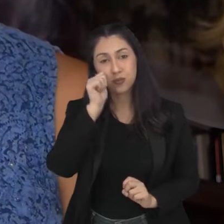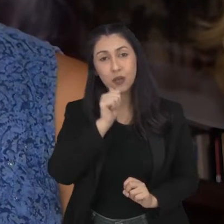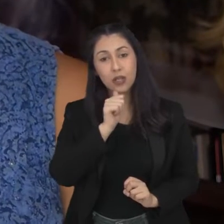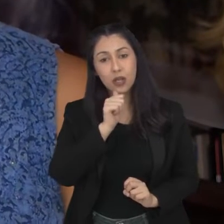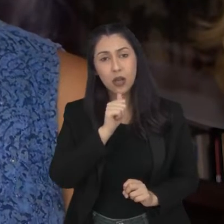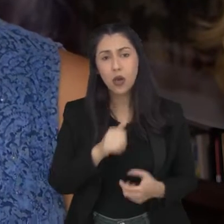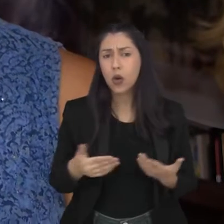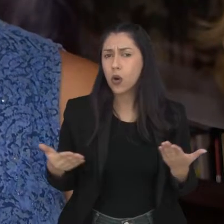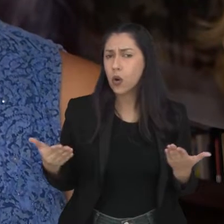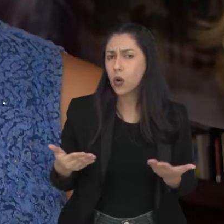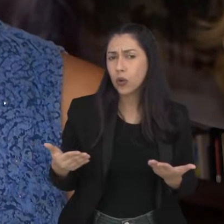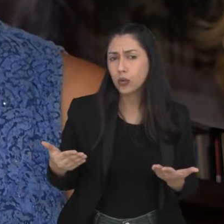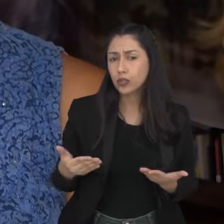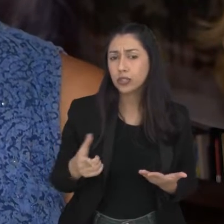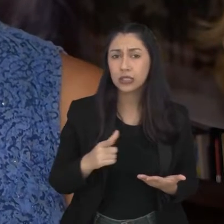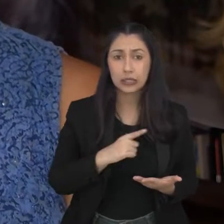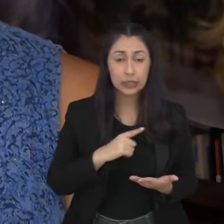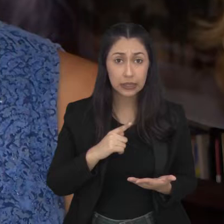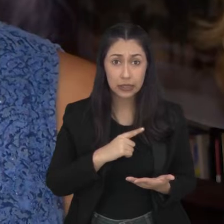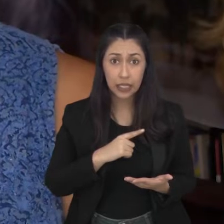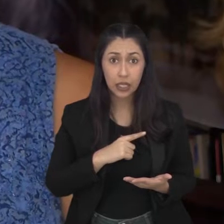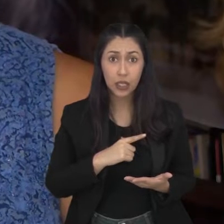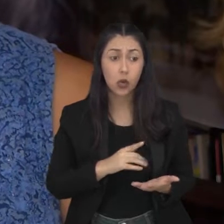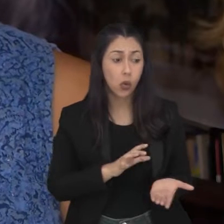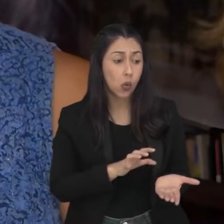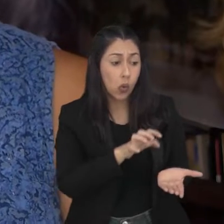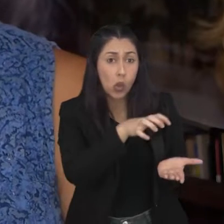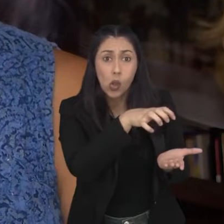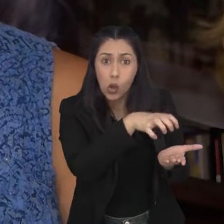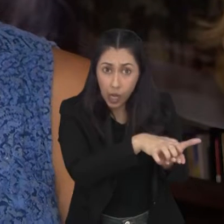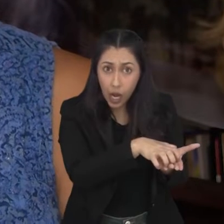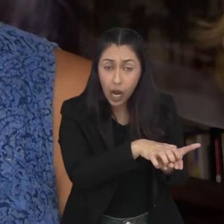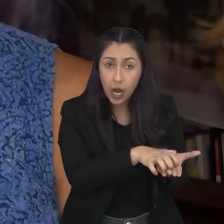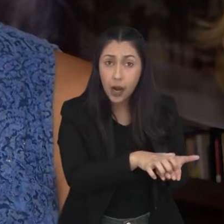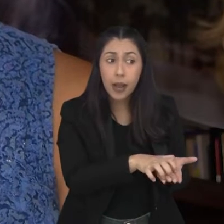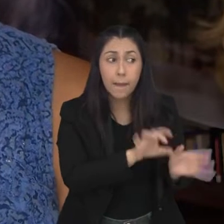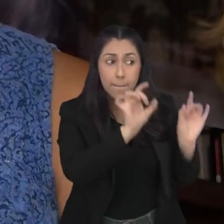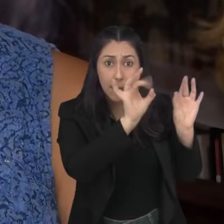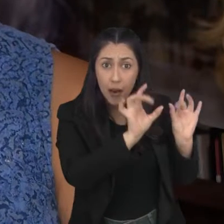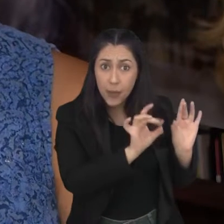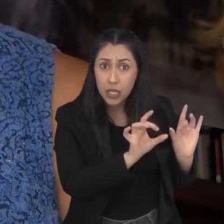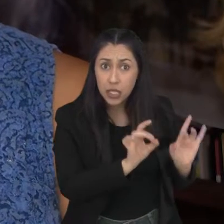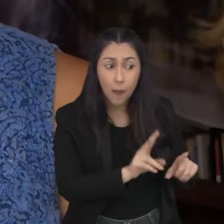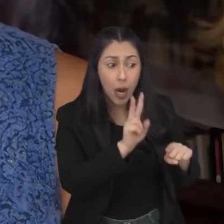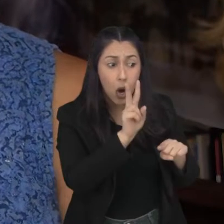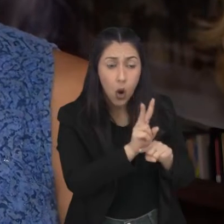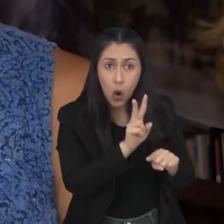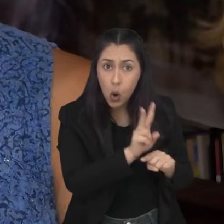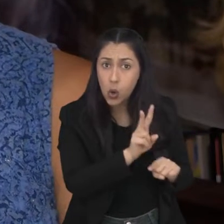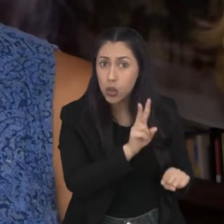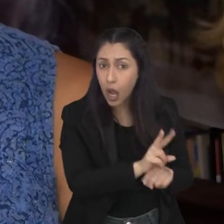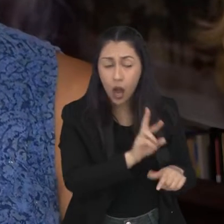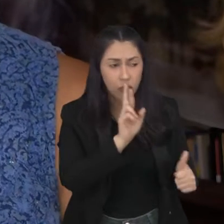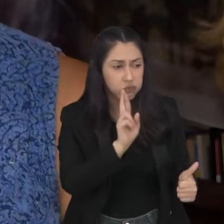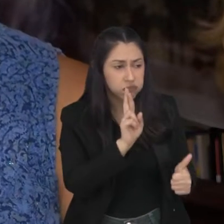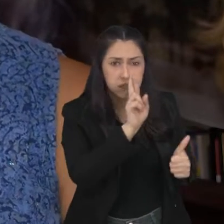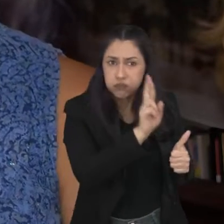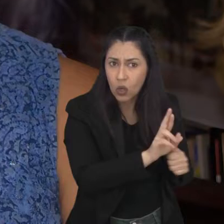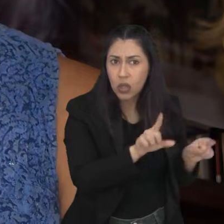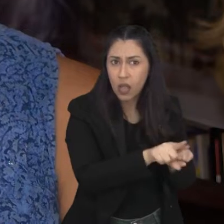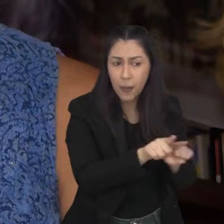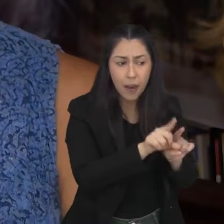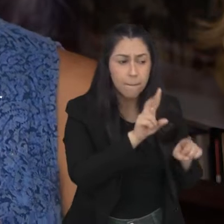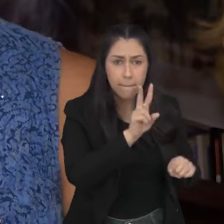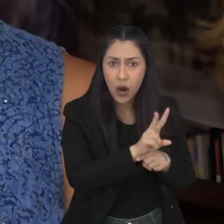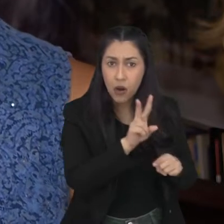das mulheres. Hoje nós temos em São José uma vara da violência, um defensor exclusivo para essa vara, um promotor exclusivo para